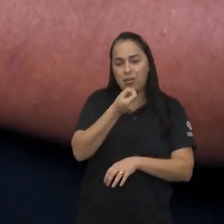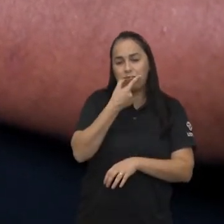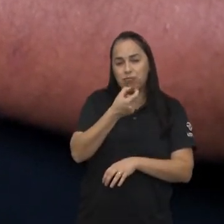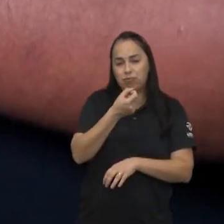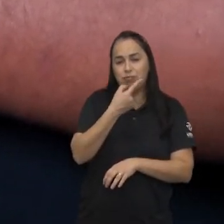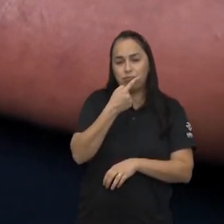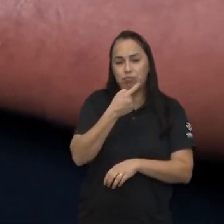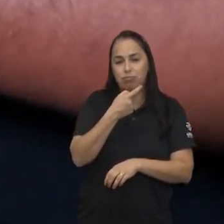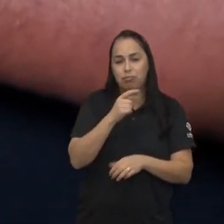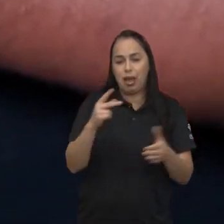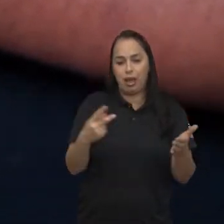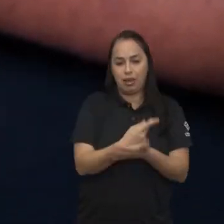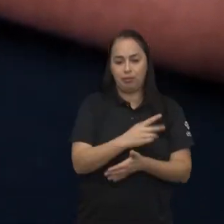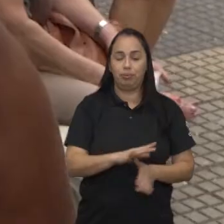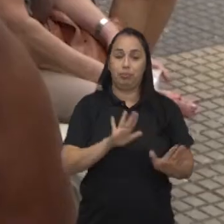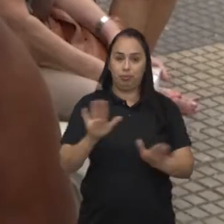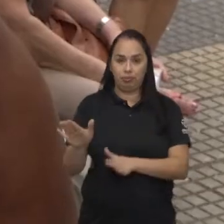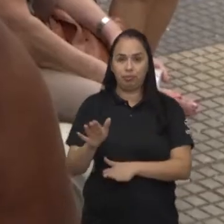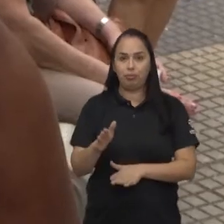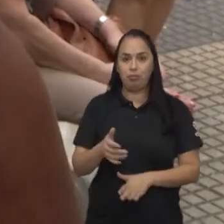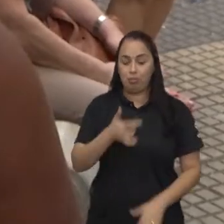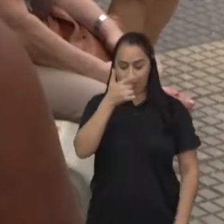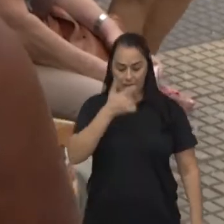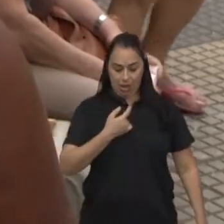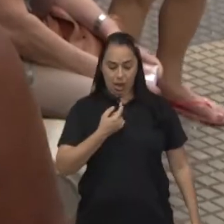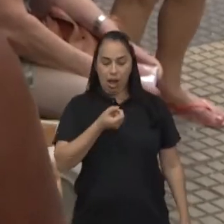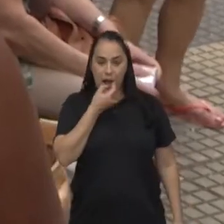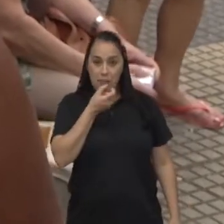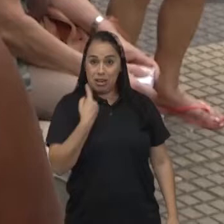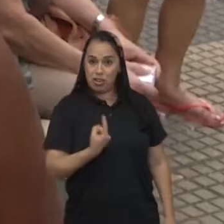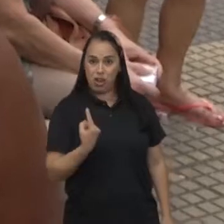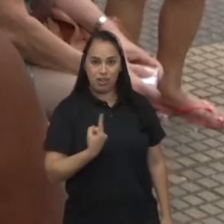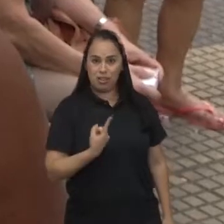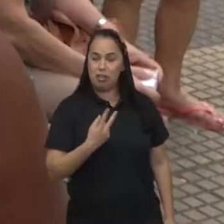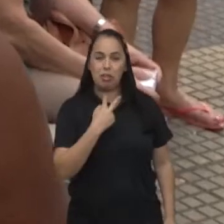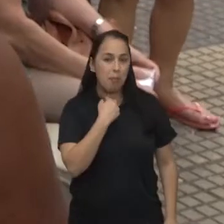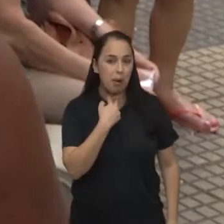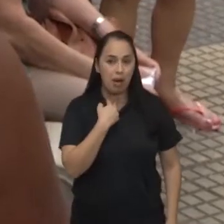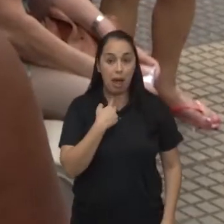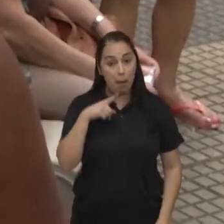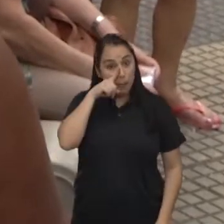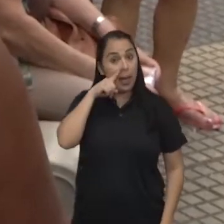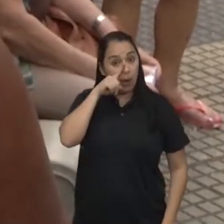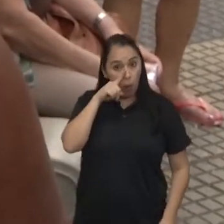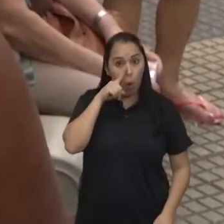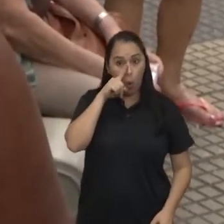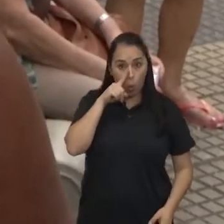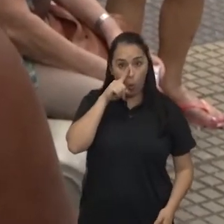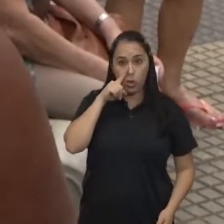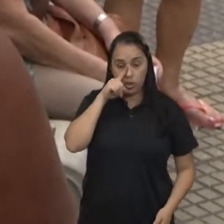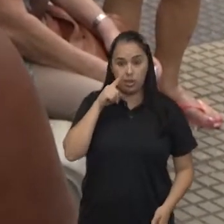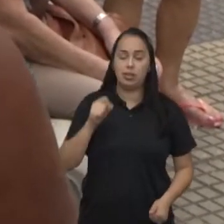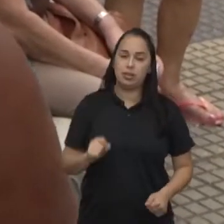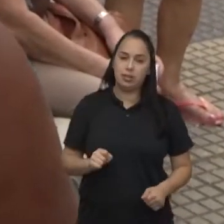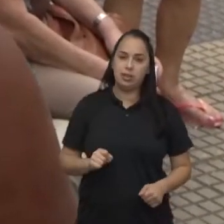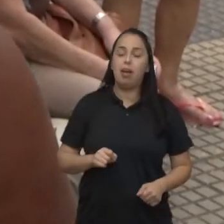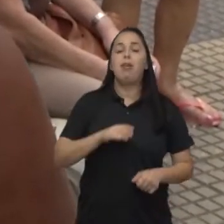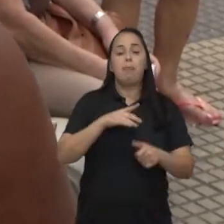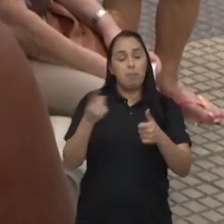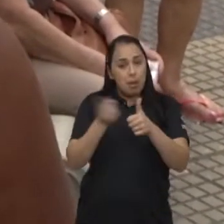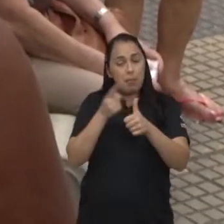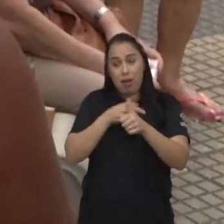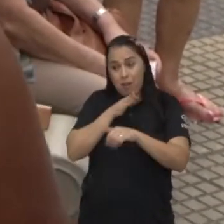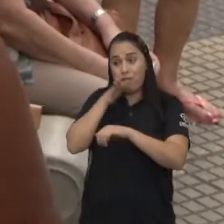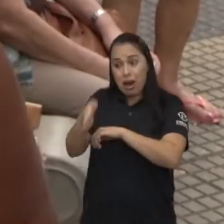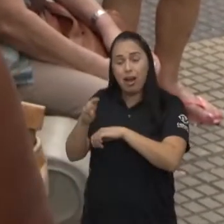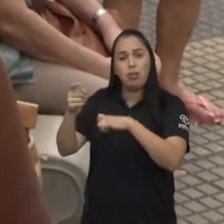que a automedicação pode trazer auto-medicação não pode de jeito nenhum é uma vez com muito grande né para a saúde da pessoa